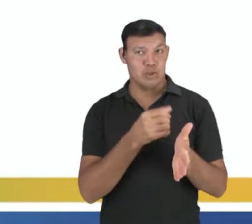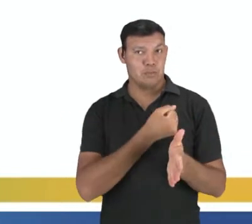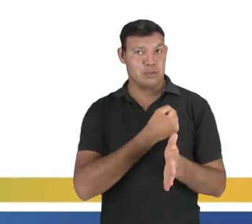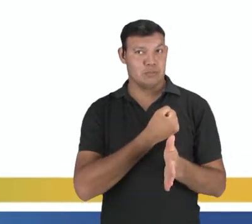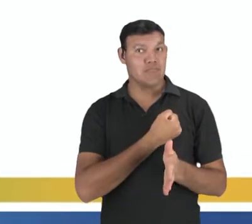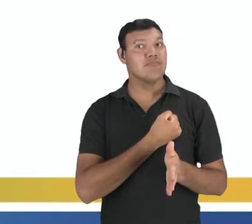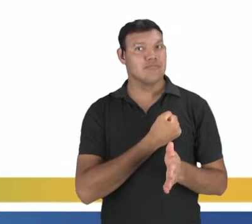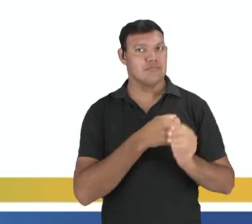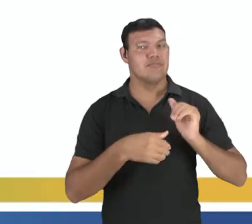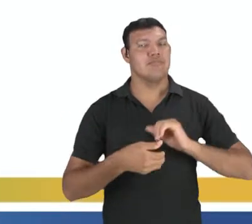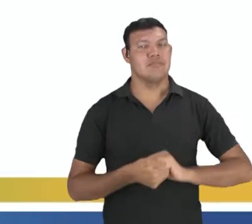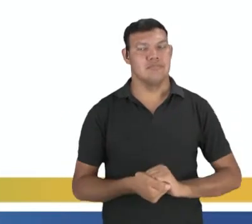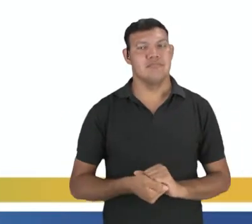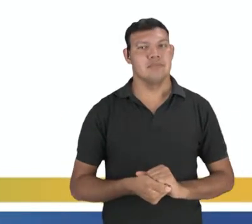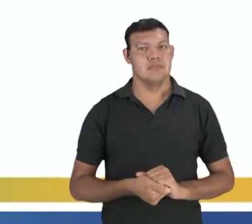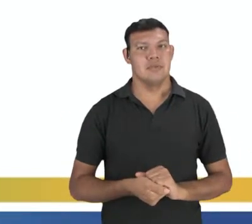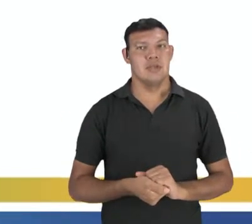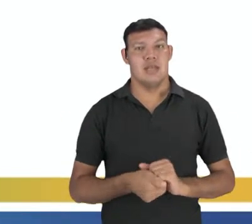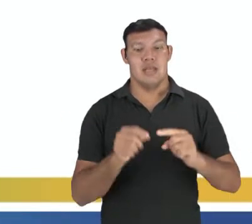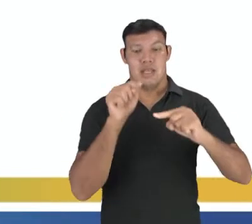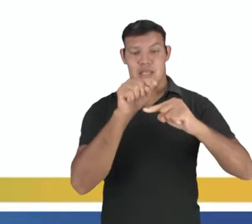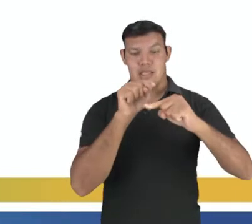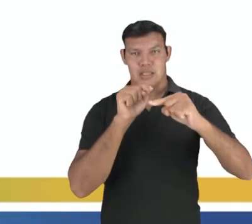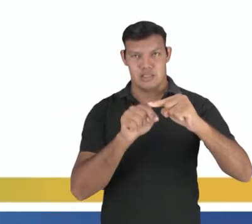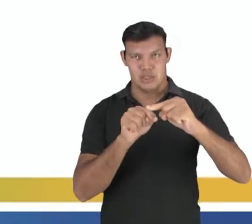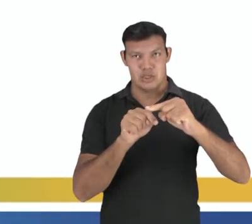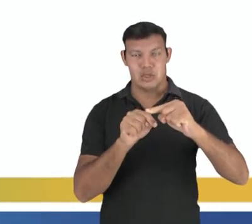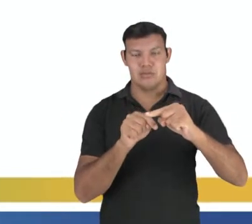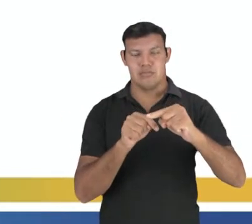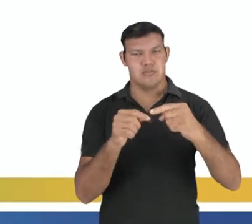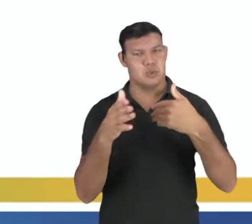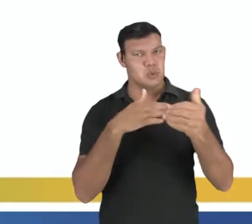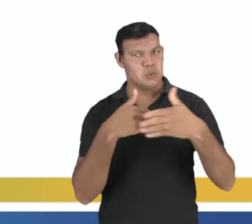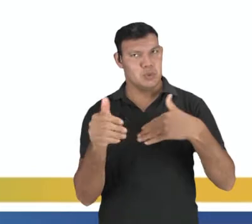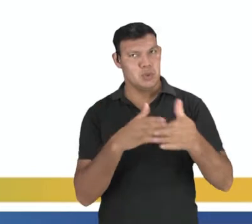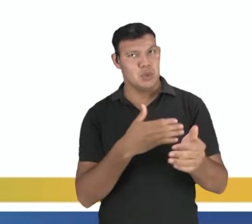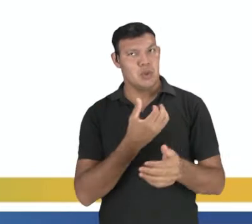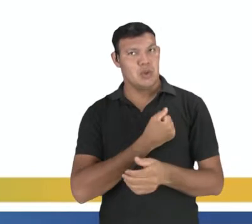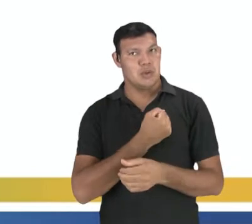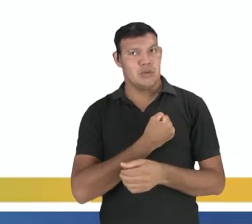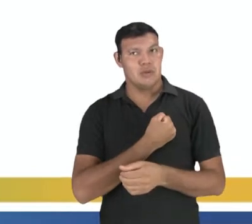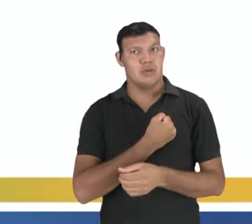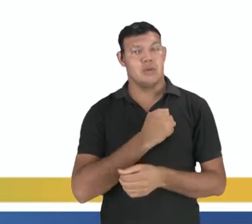que a divisão de um elemento pelo elemento